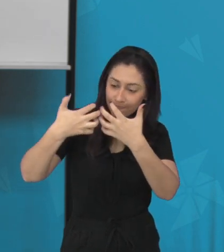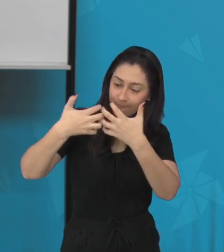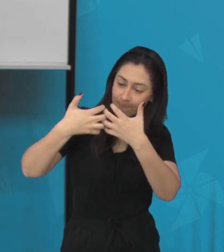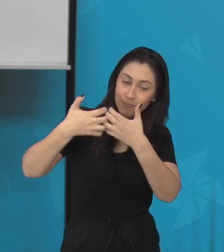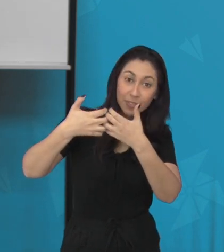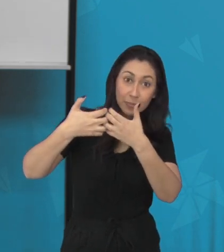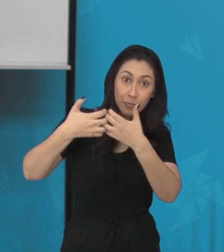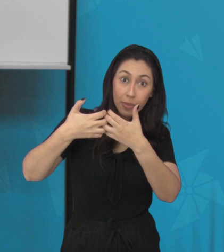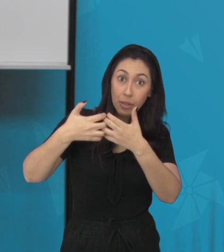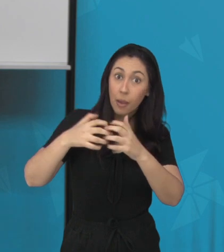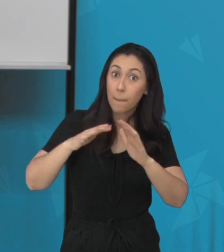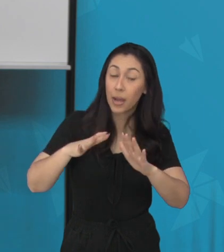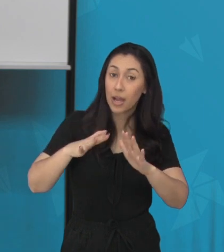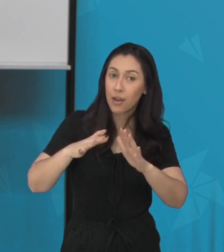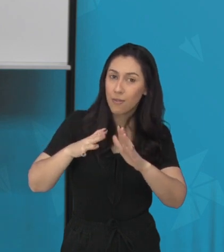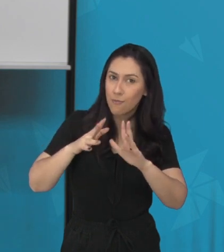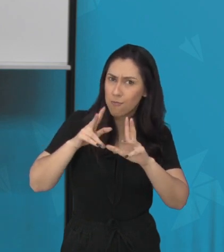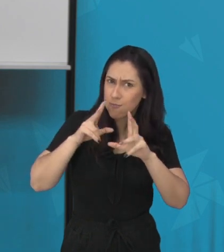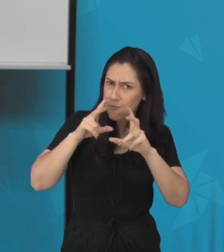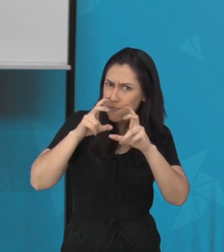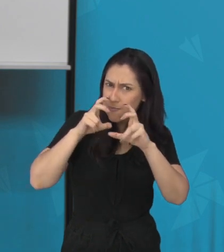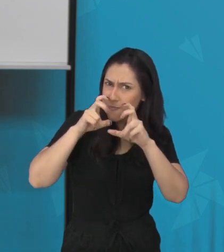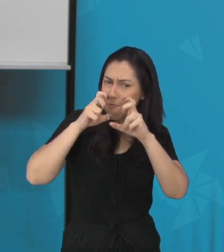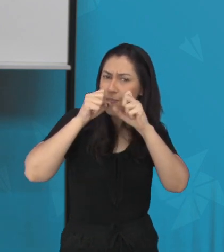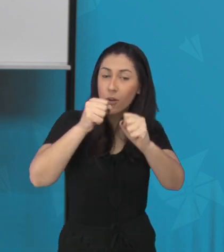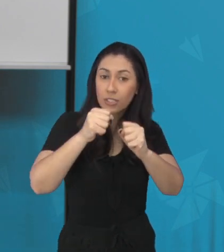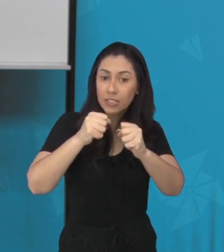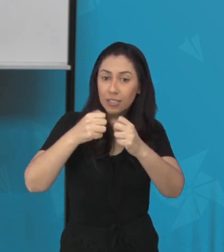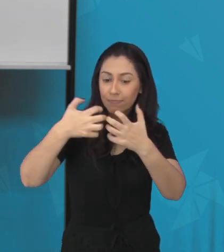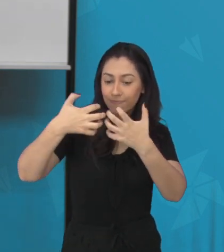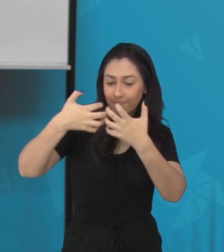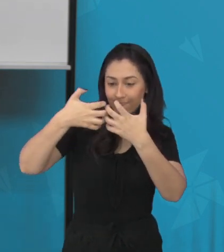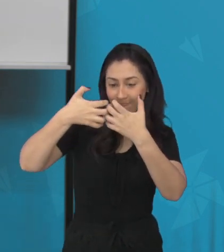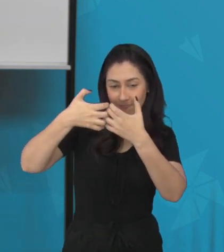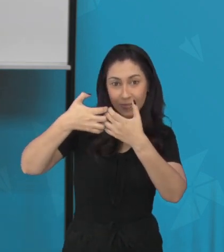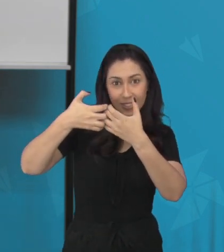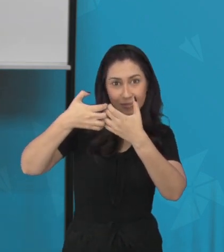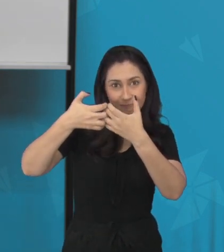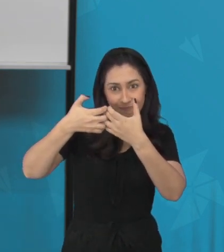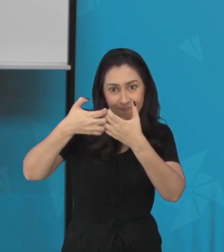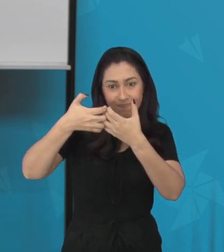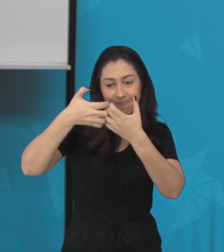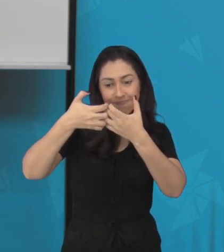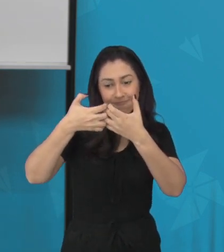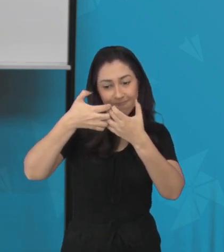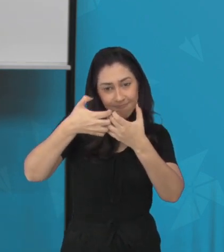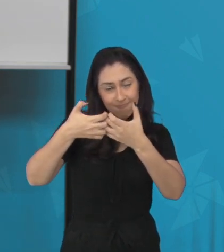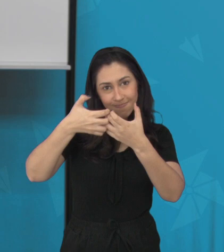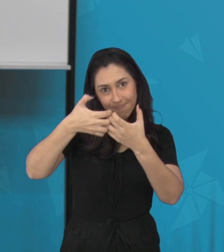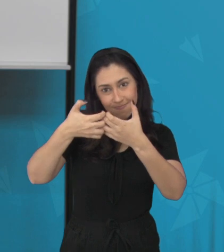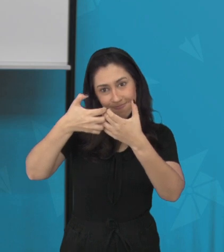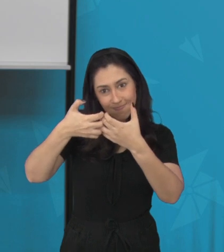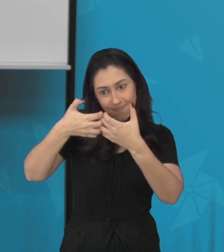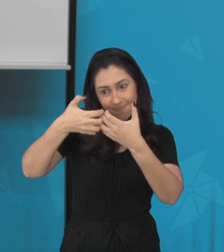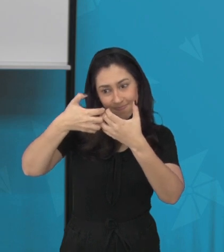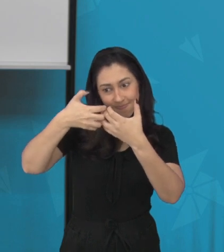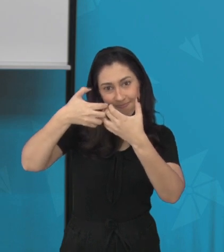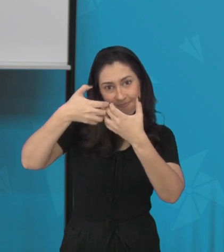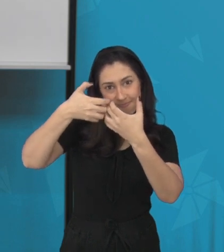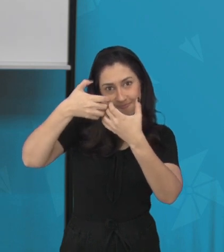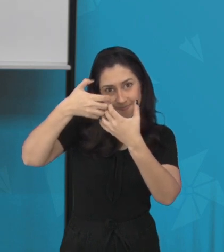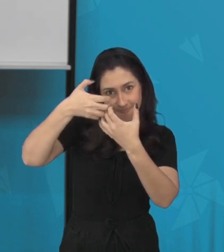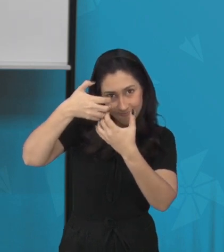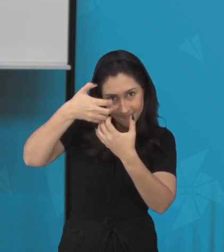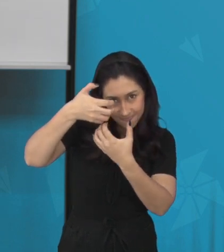superfícies. Quando a gente rompe marcha, quando a gente rompe o movimento, essas duas superfícies é como se elas se descolassem